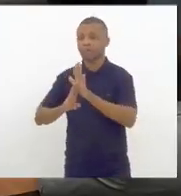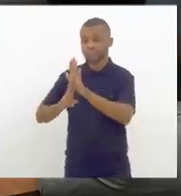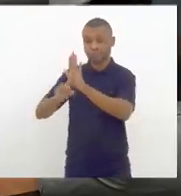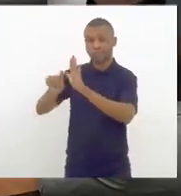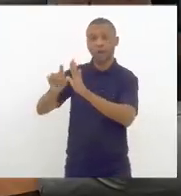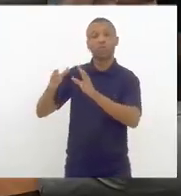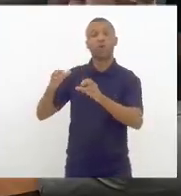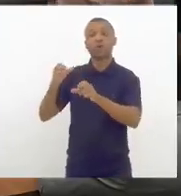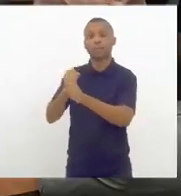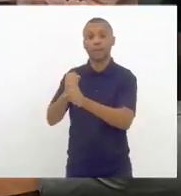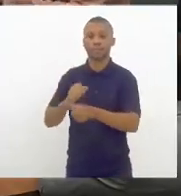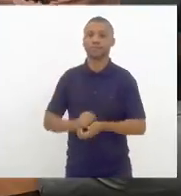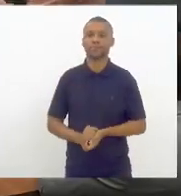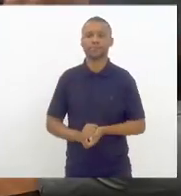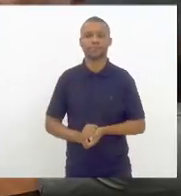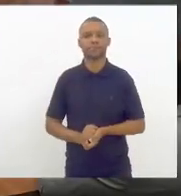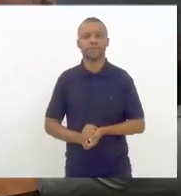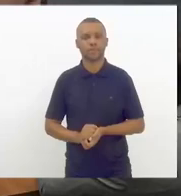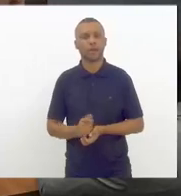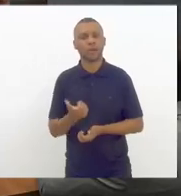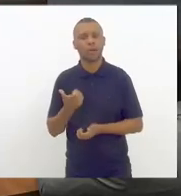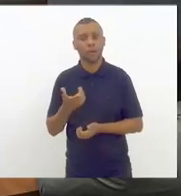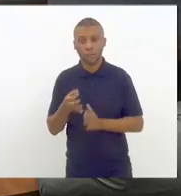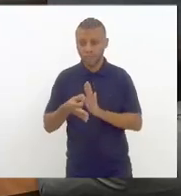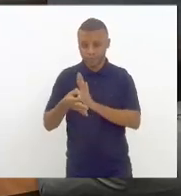o parecer é favorável com emendas.